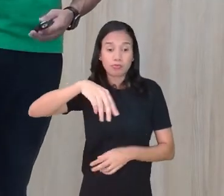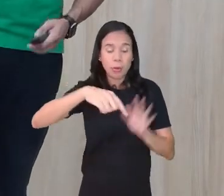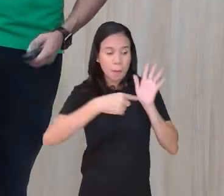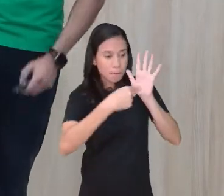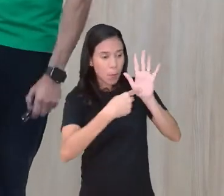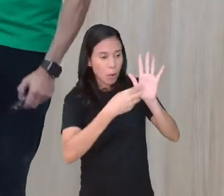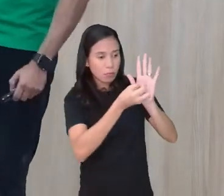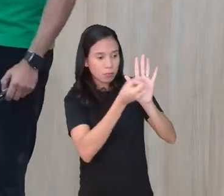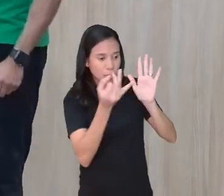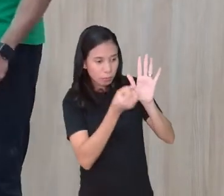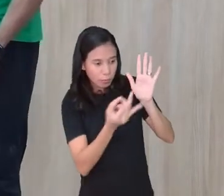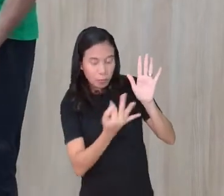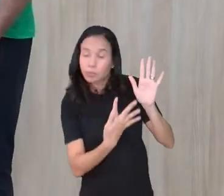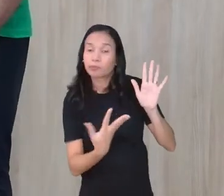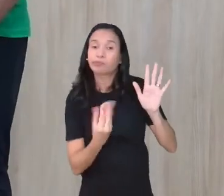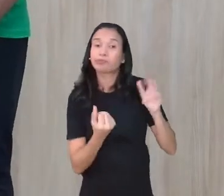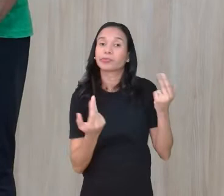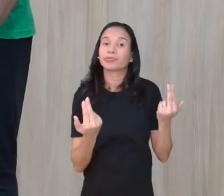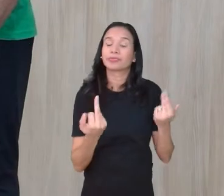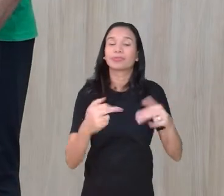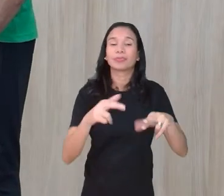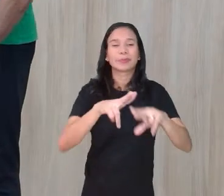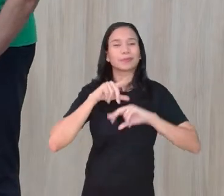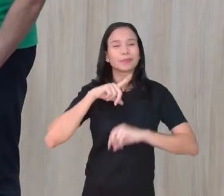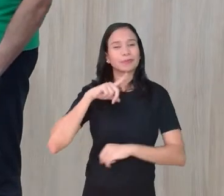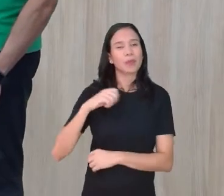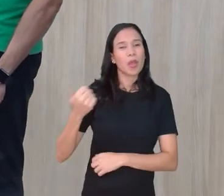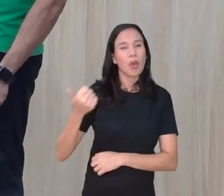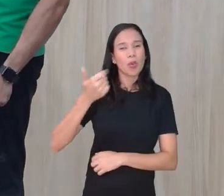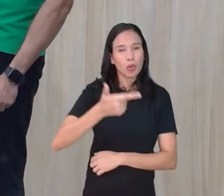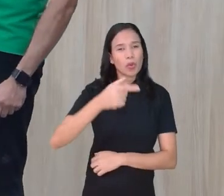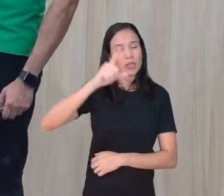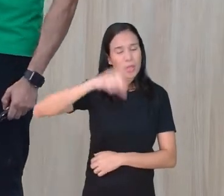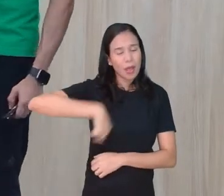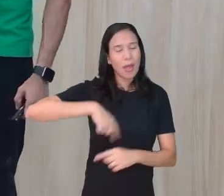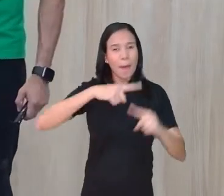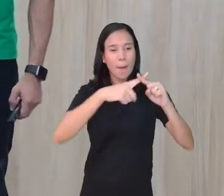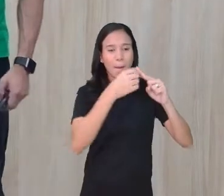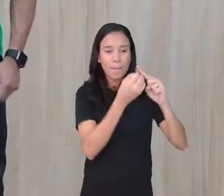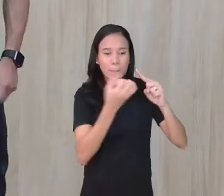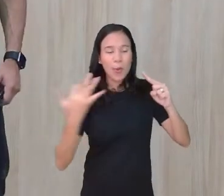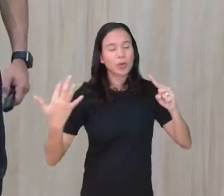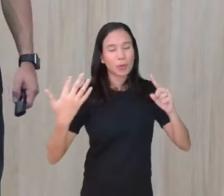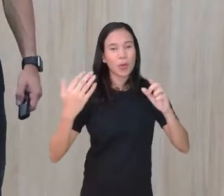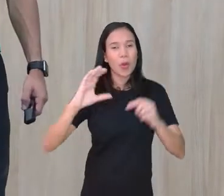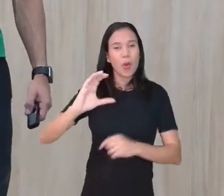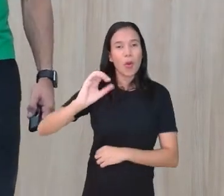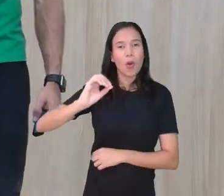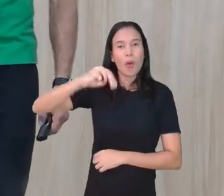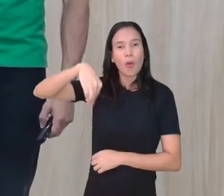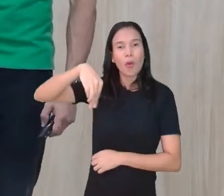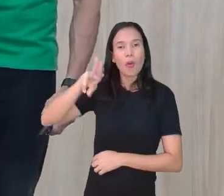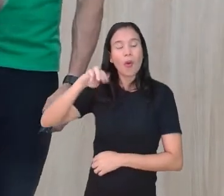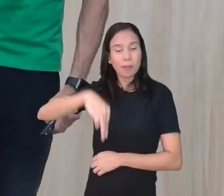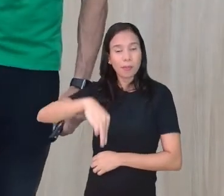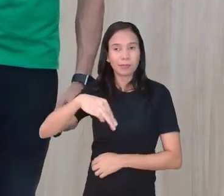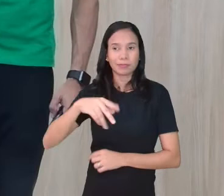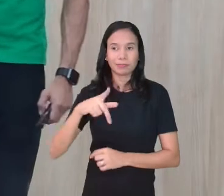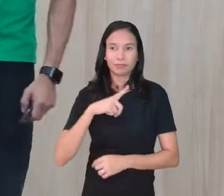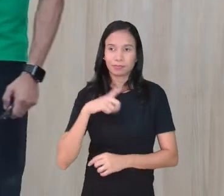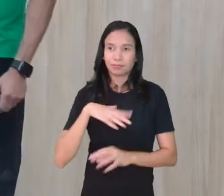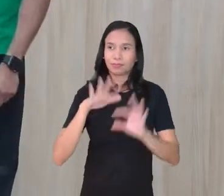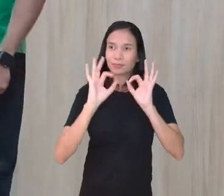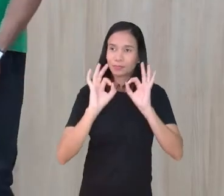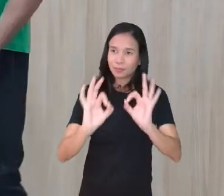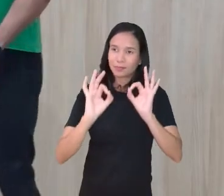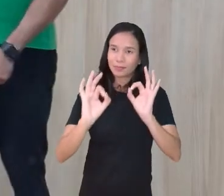números aí ao mesmo tempo. Então, o 12, ele é um múltiplo comum do 3, do 4 e do 6,